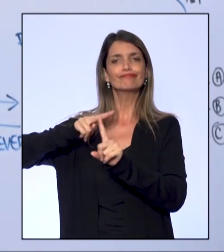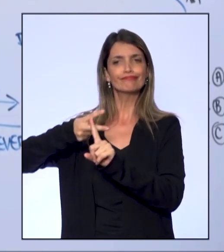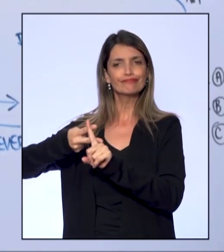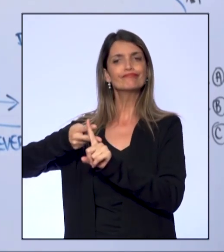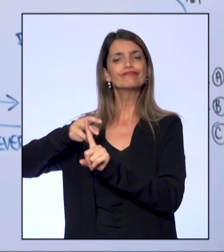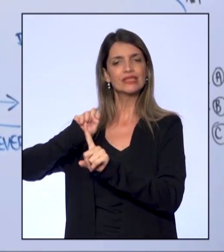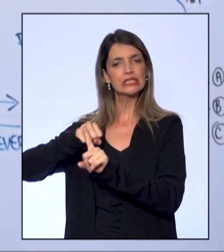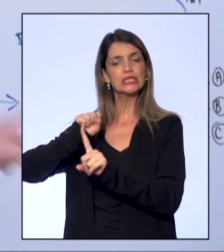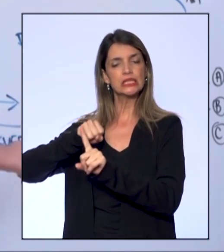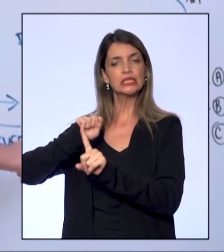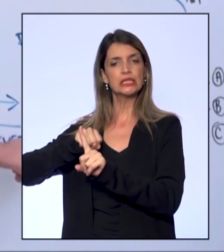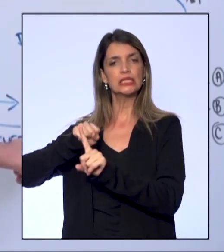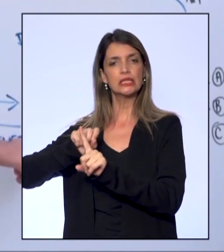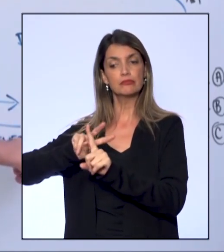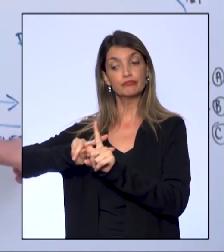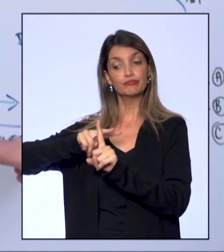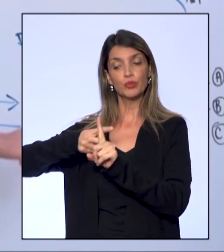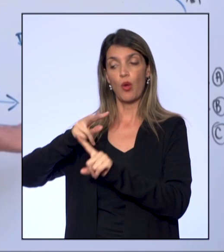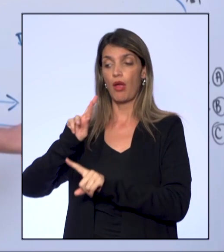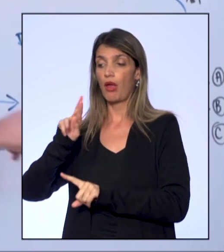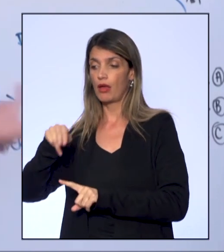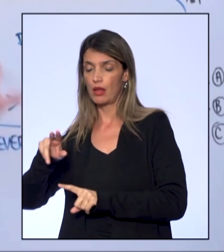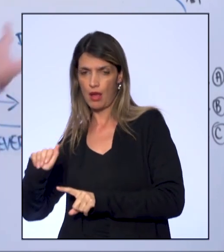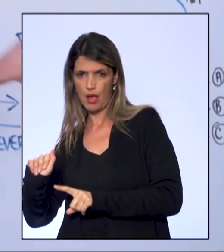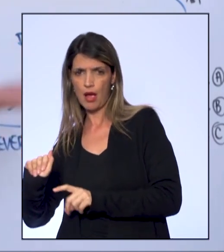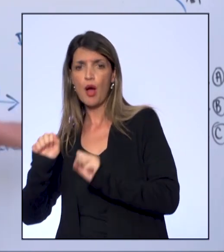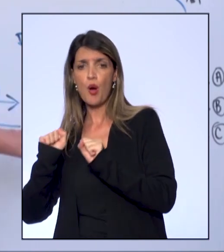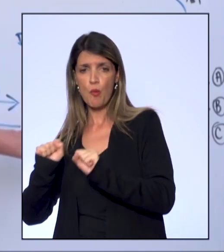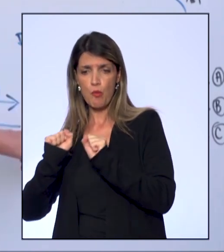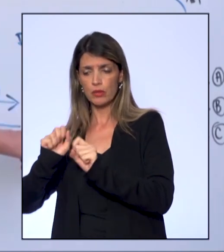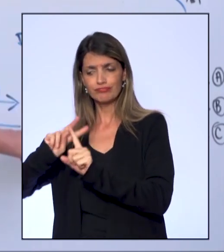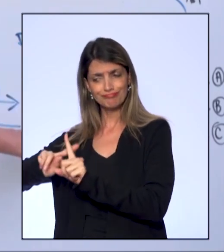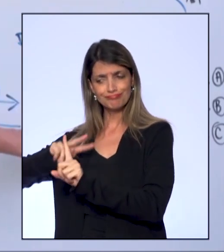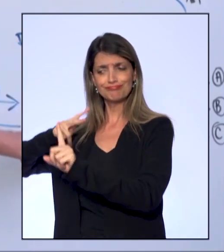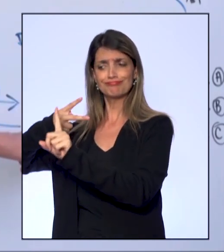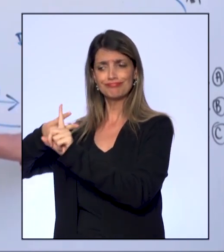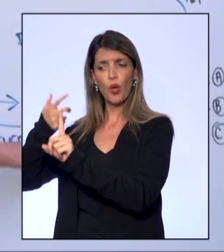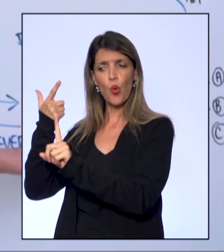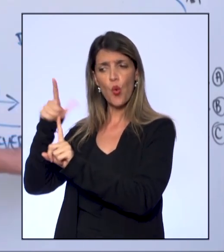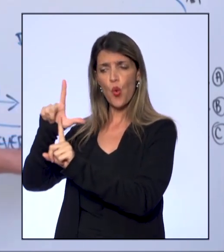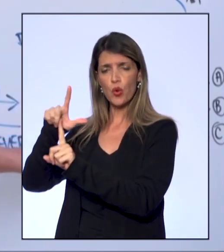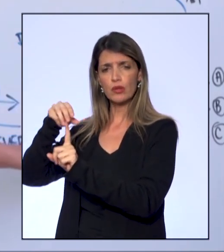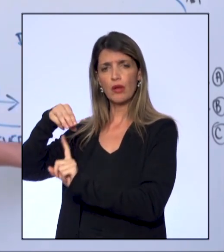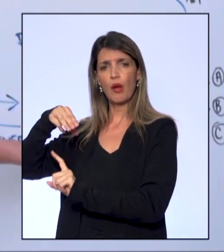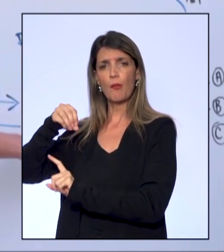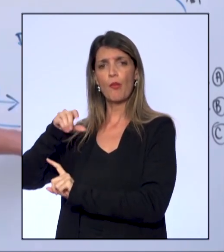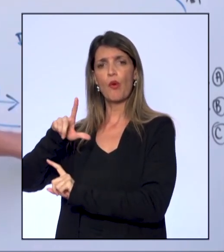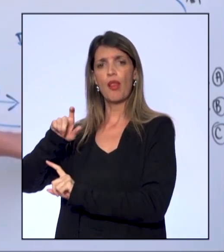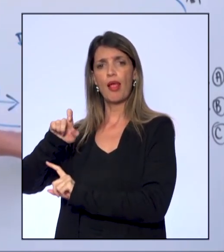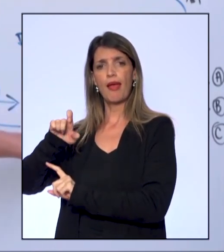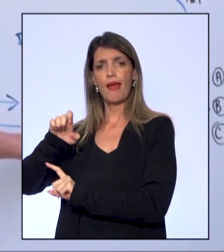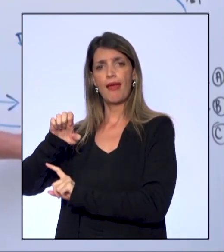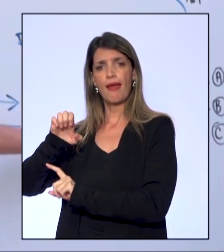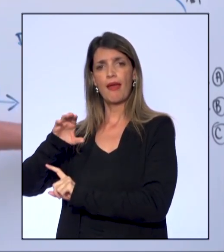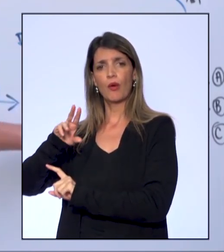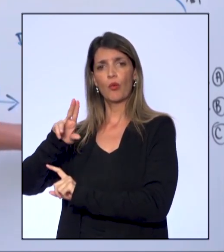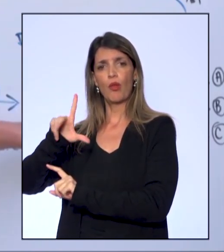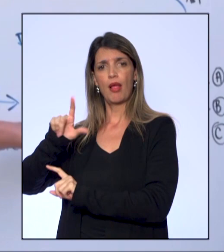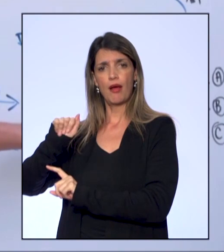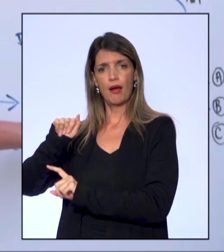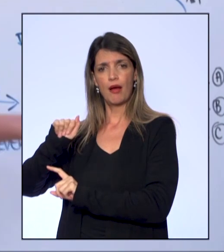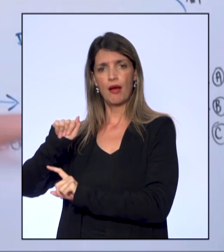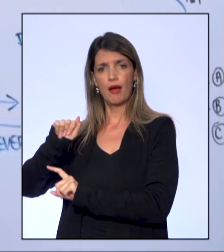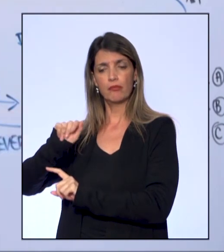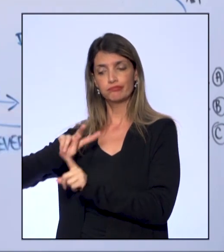replicação, tá? Assim como o RNA, ele pode produzir outra molécula de RNA, alguns vírus podem fazer isso, a gente chama isso